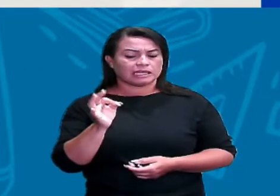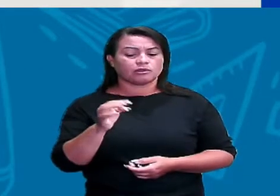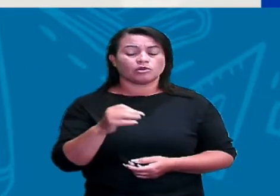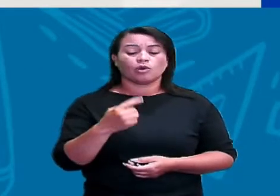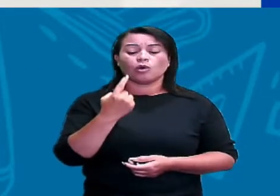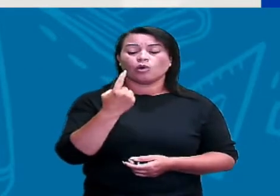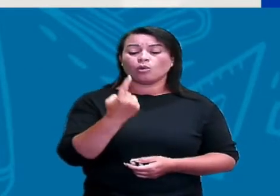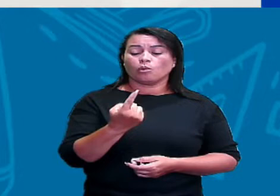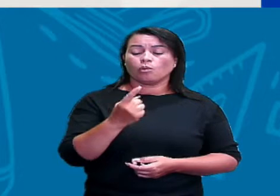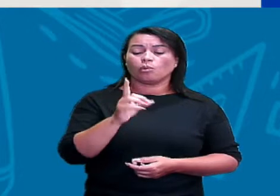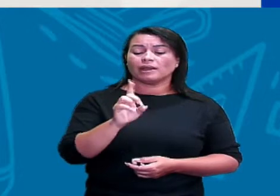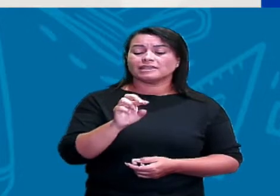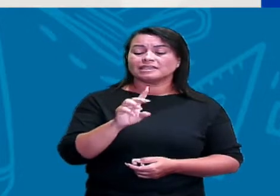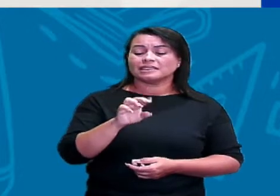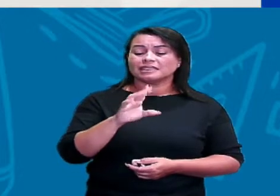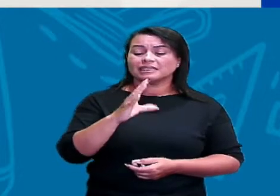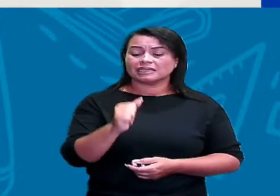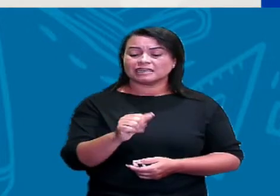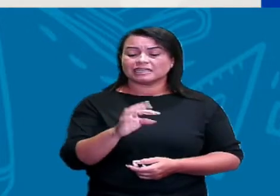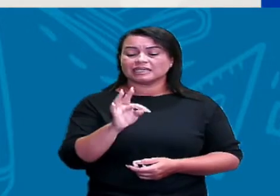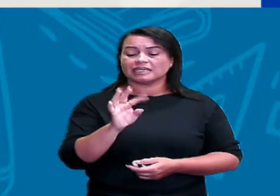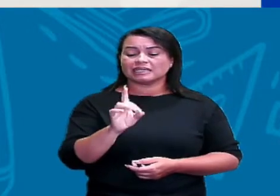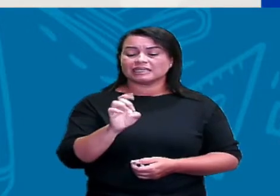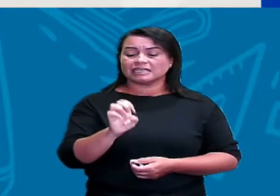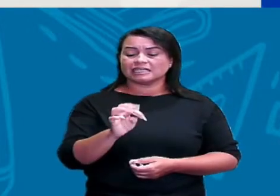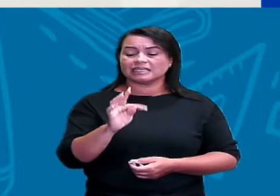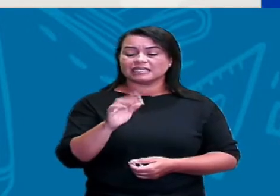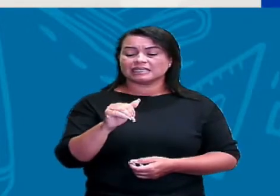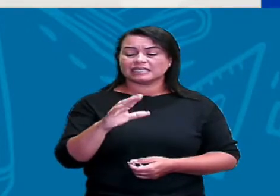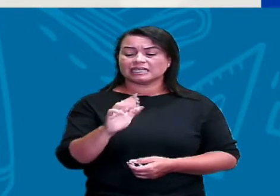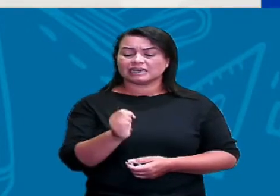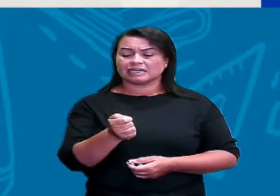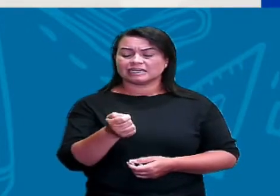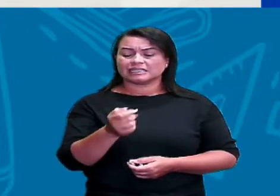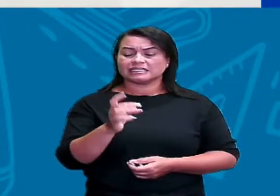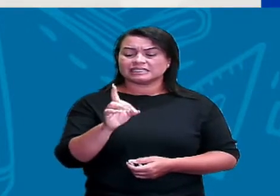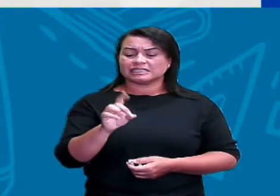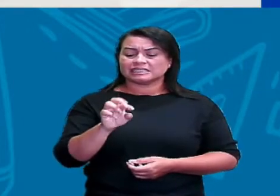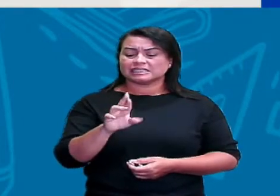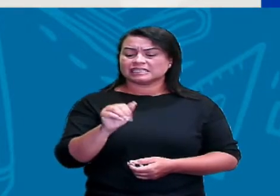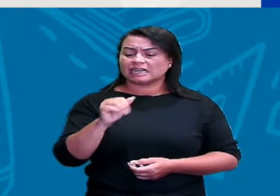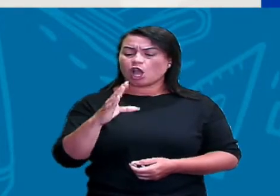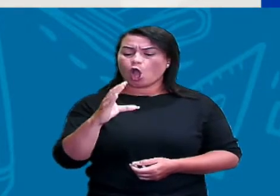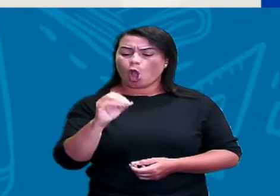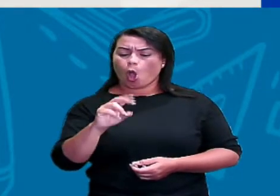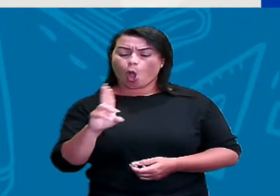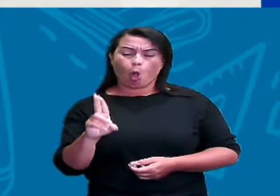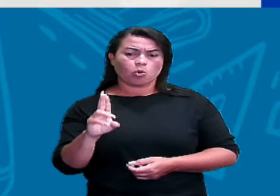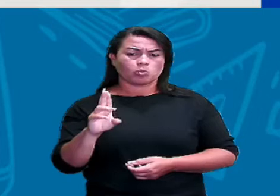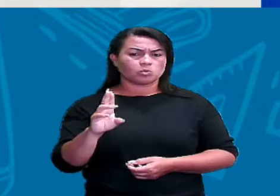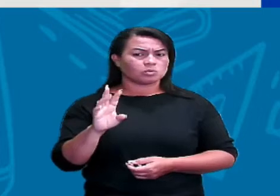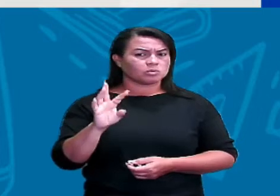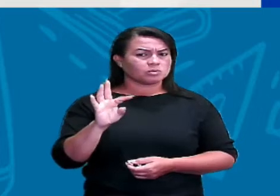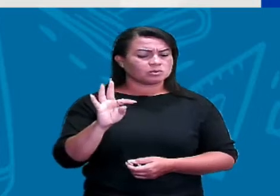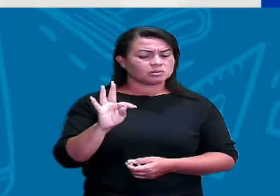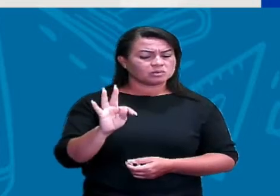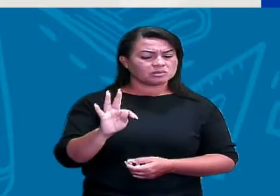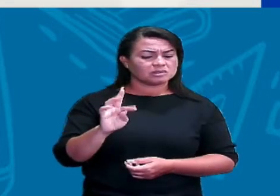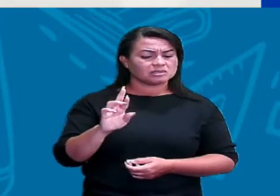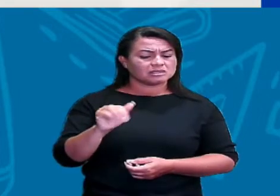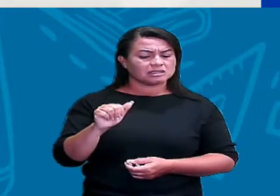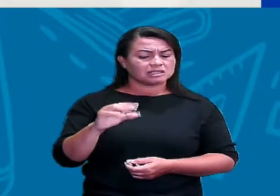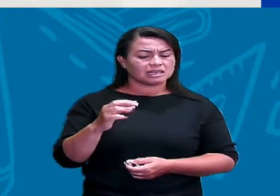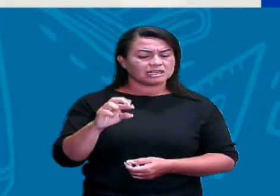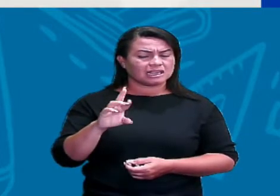trancas drancou Tancredo. E aí? Será que esses trava-línguas estão corretamente?